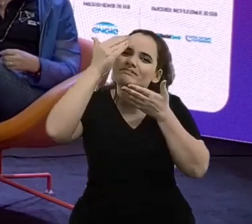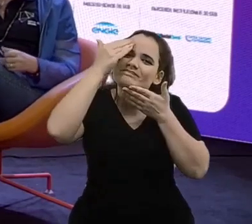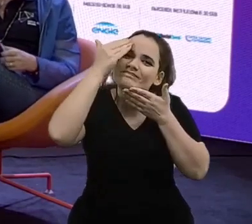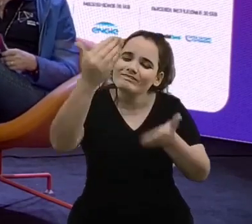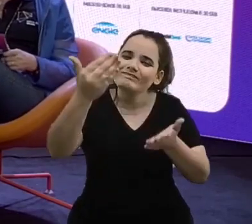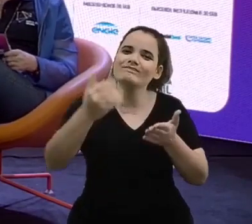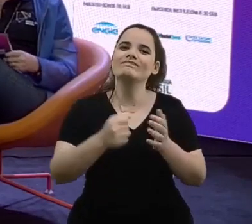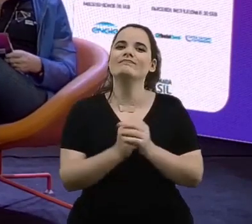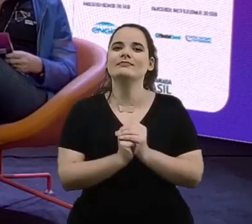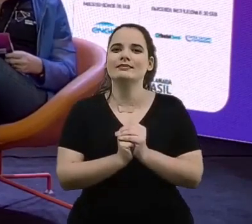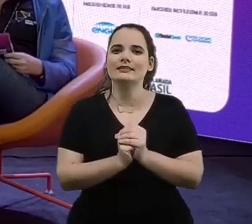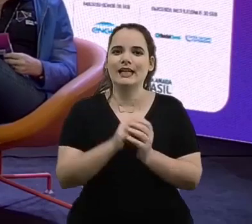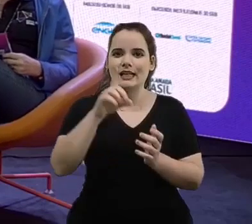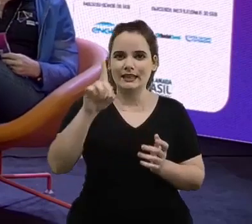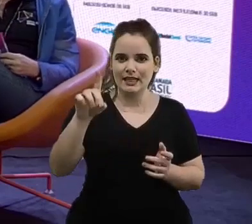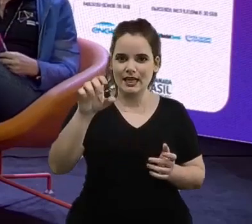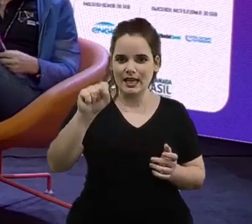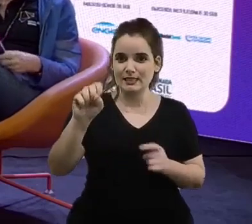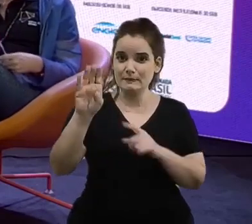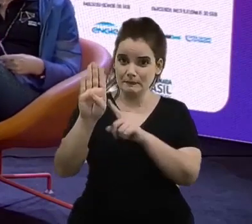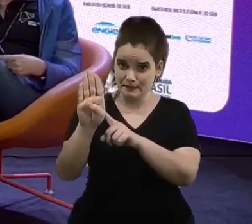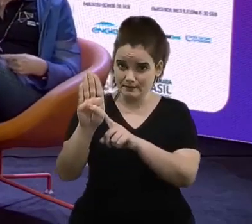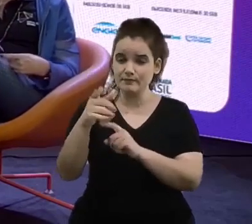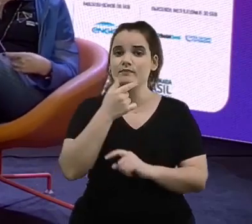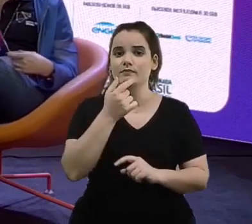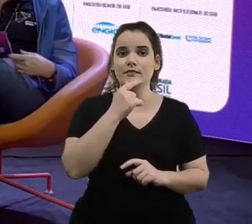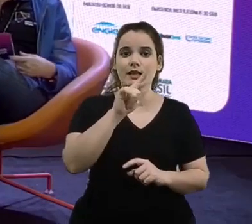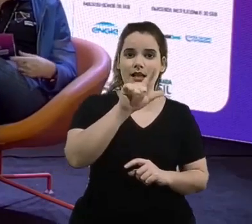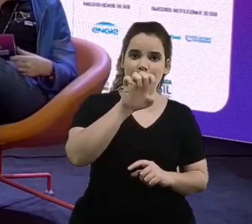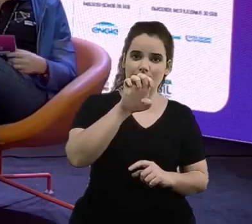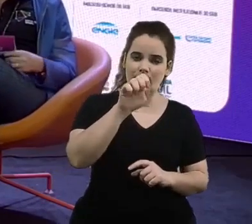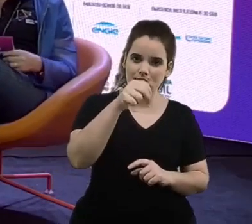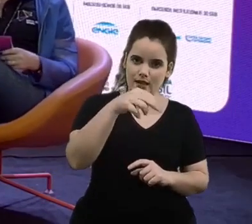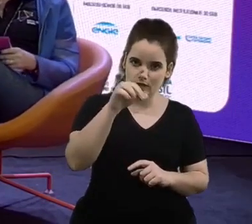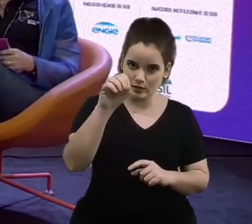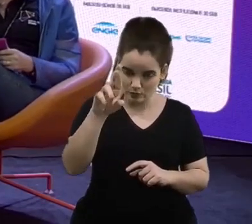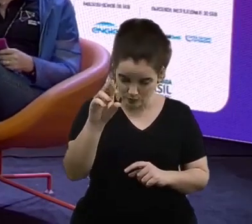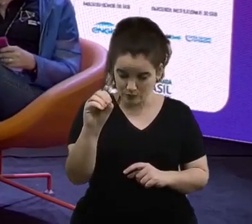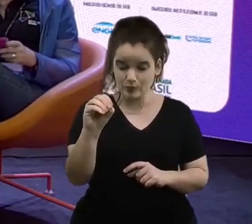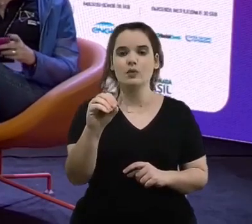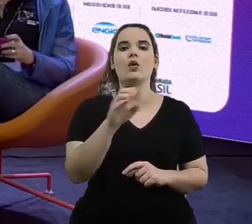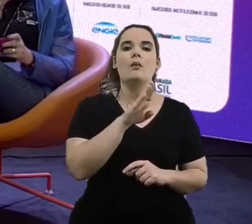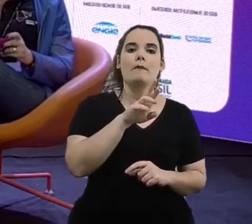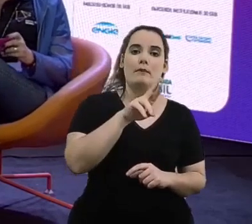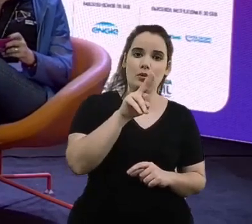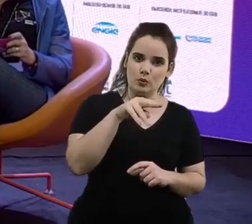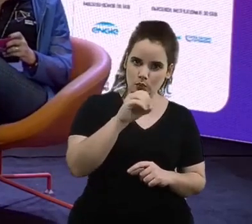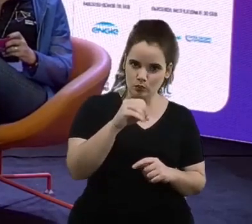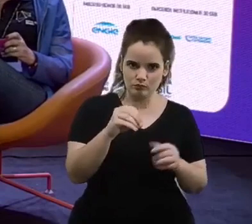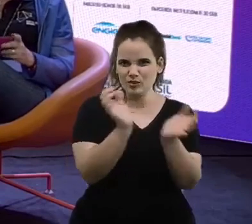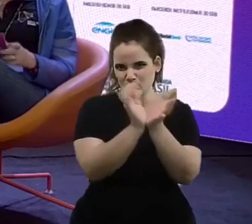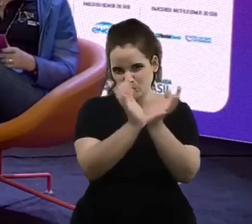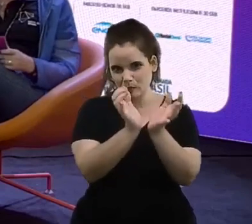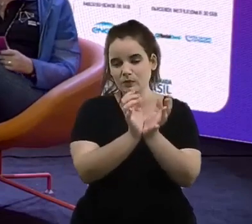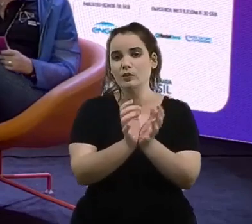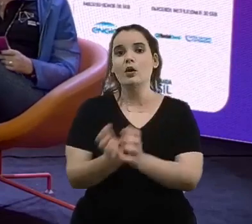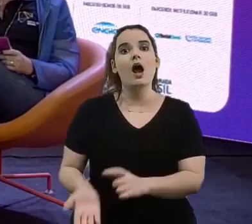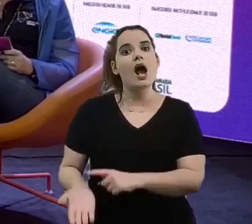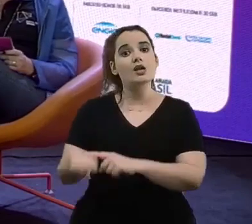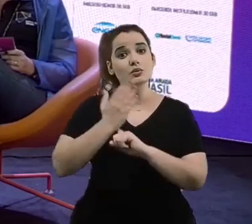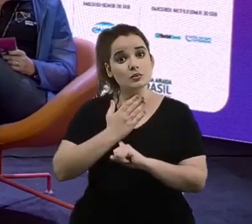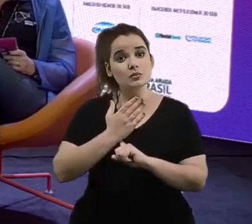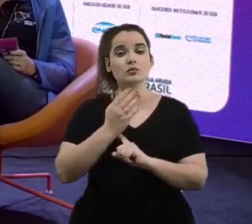passar, né, a informação com a maior qualidade possível, né, para toda a sociedade pernambucana. E aqui eu finalizo com a